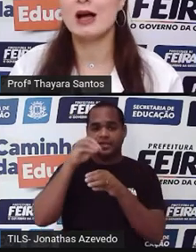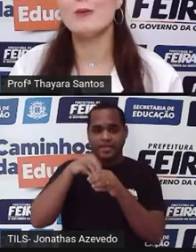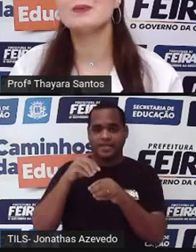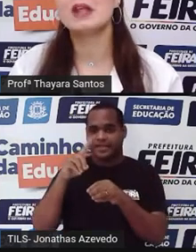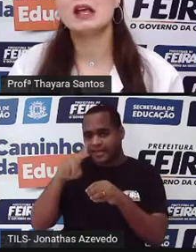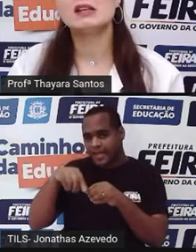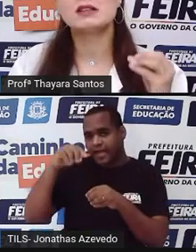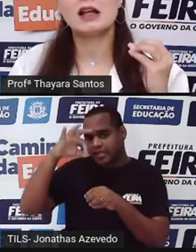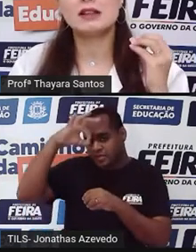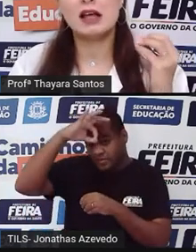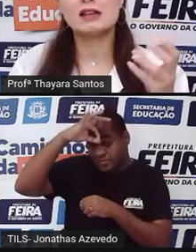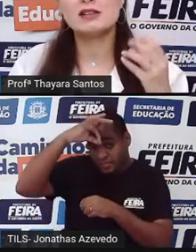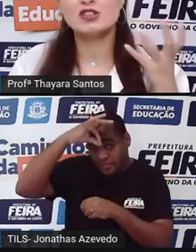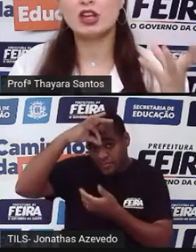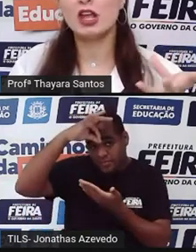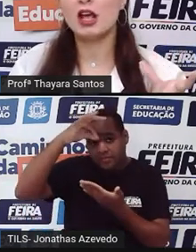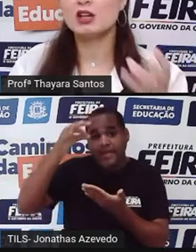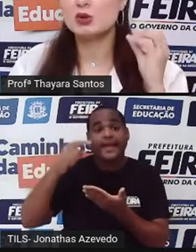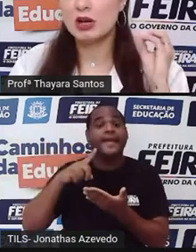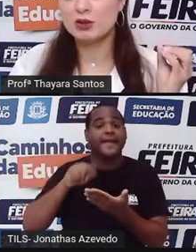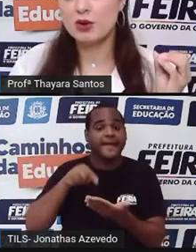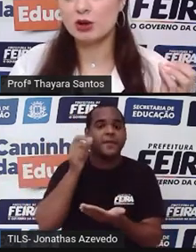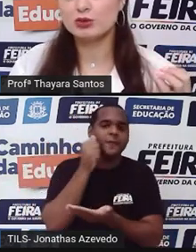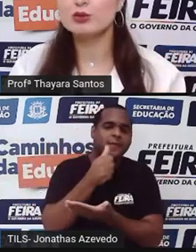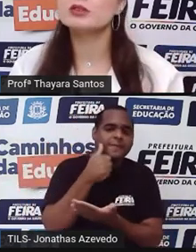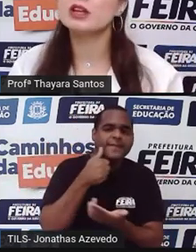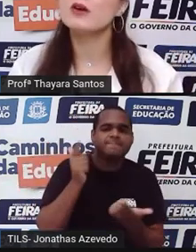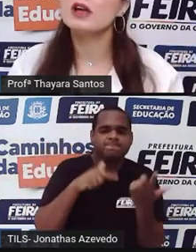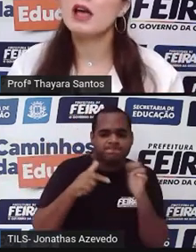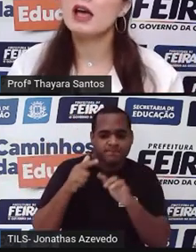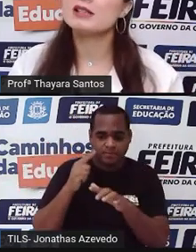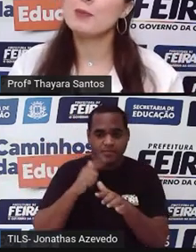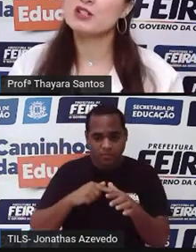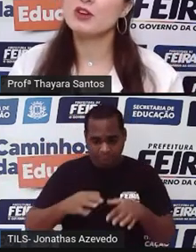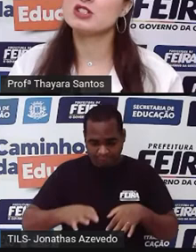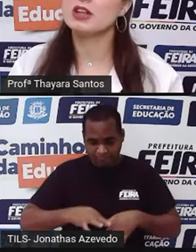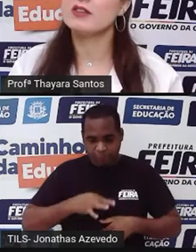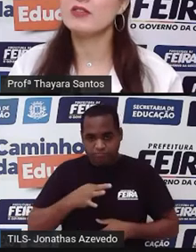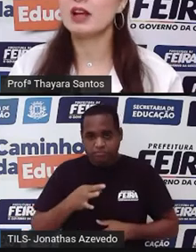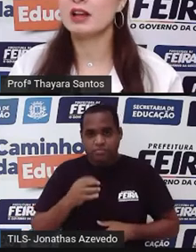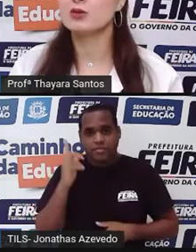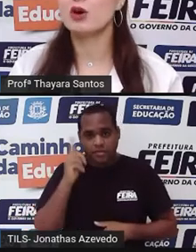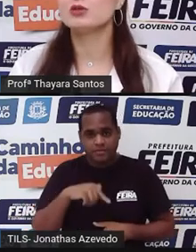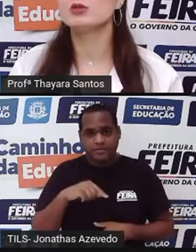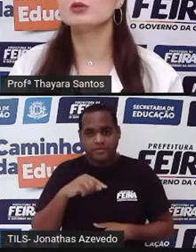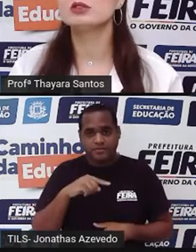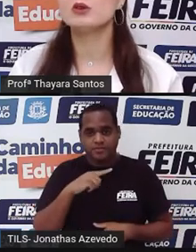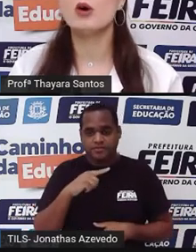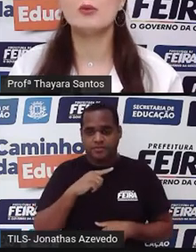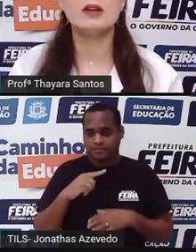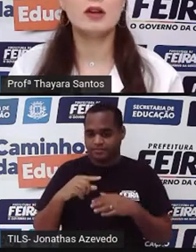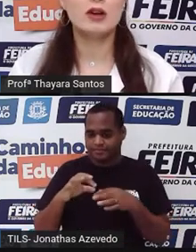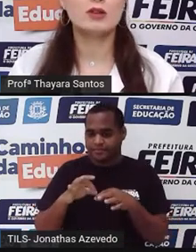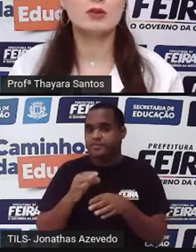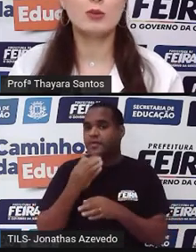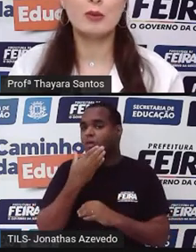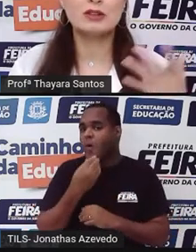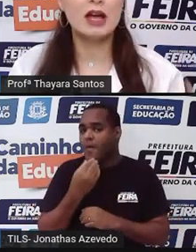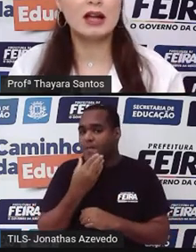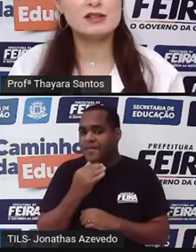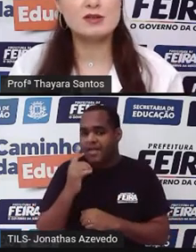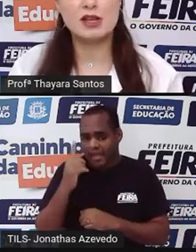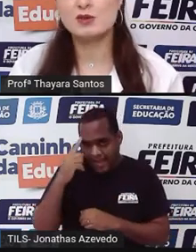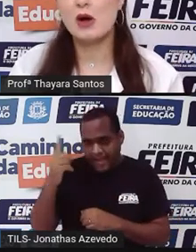no canal vaginal até ela sentir que encaixou ali no colo do útero essa parte fechada vai ficar lá no colo do útero homem